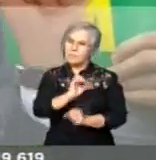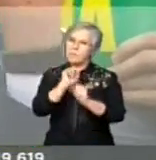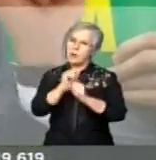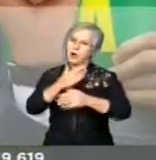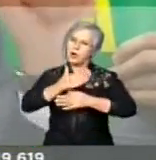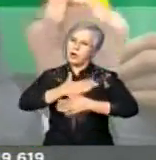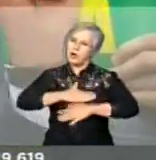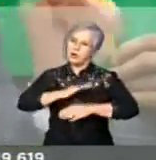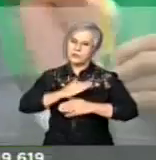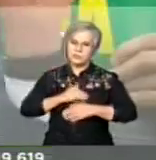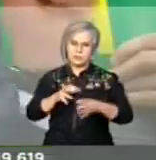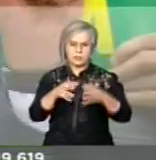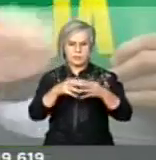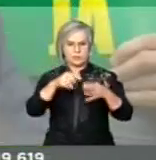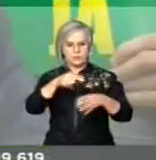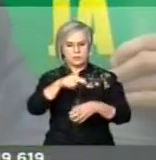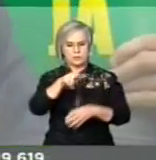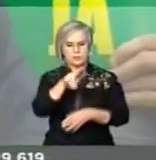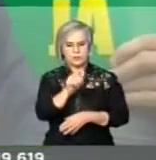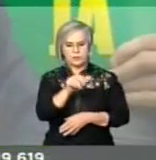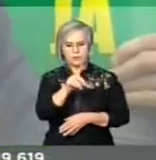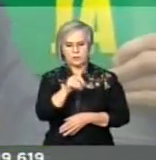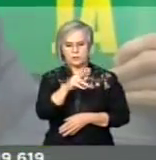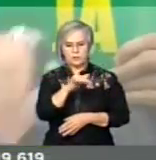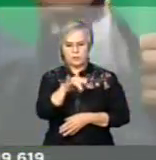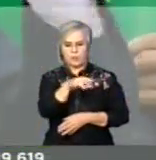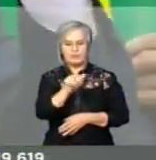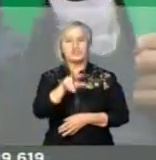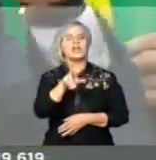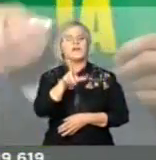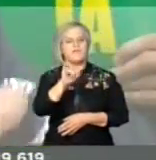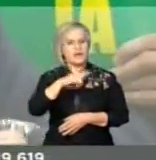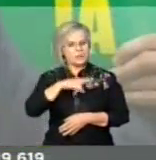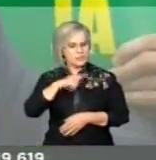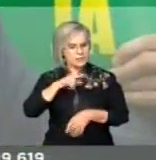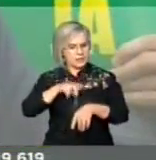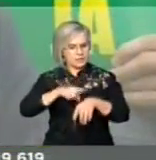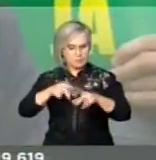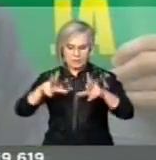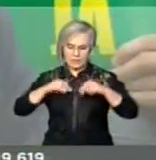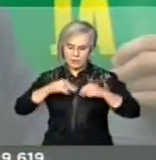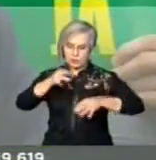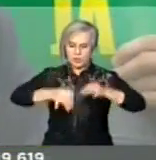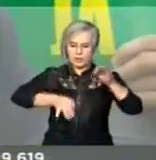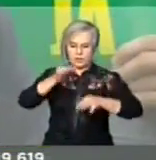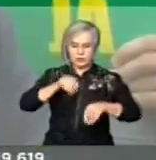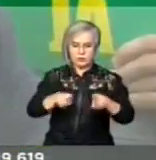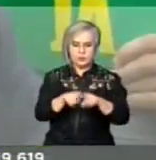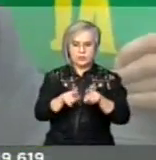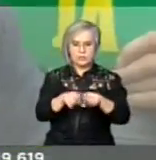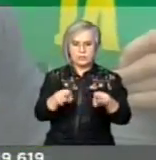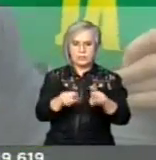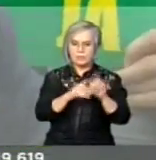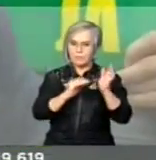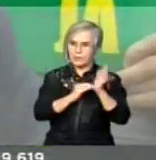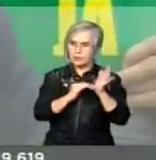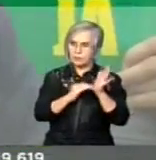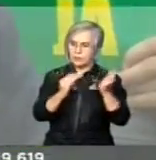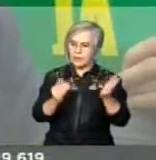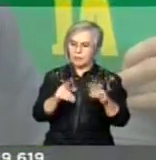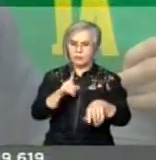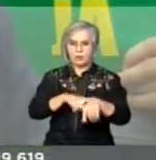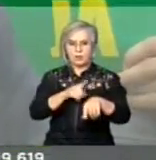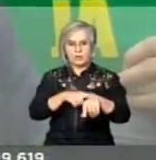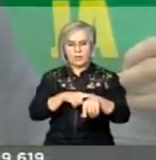a quadrilha vai ter o que merece, na justiça e no julgamento no Senado, porque quando o impeachment cruzar